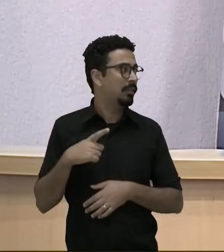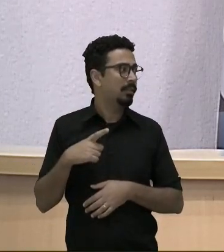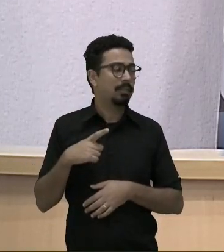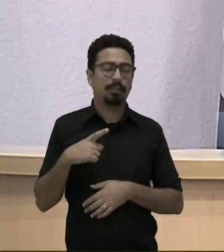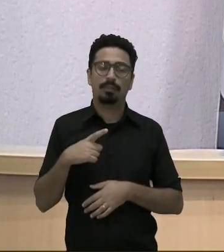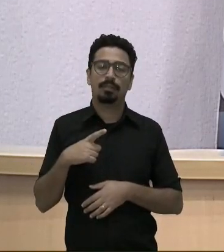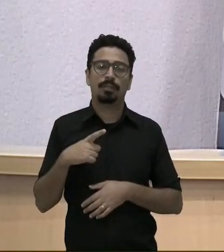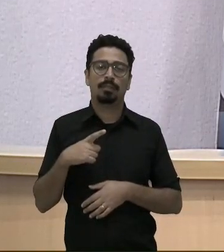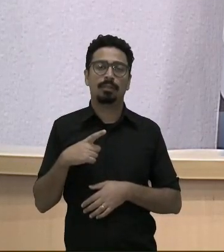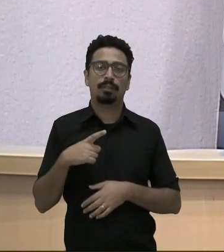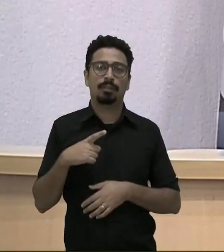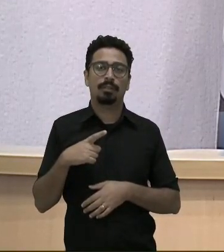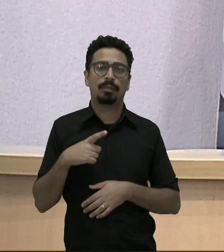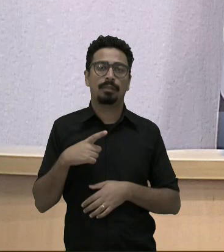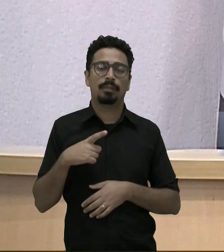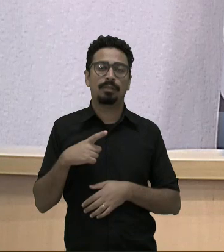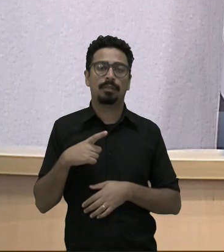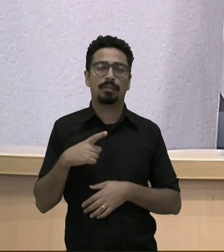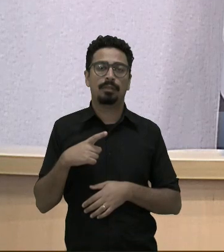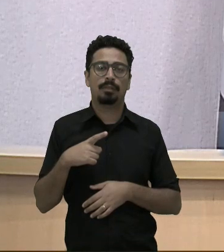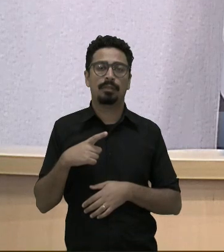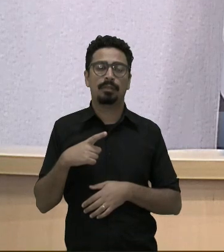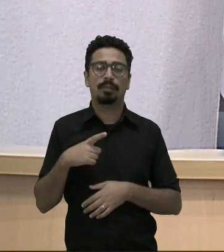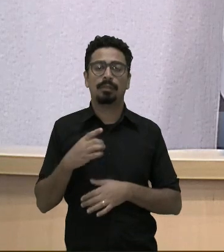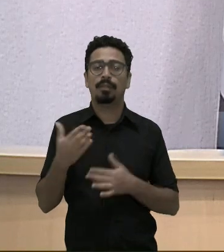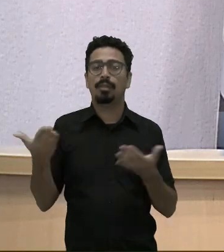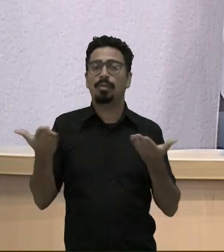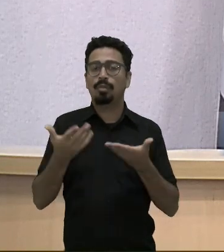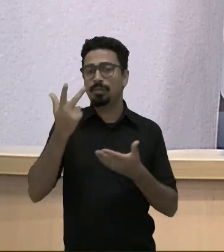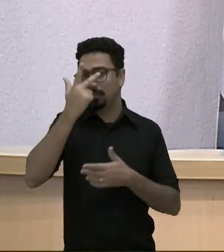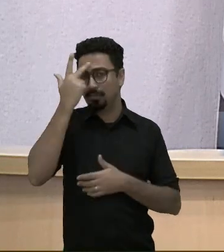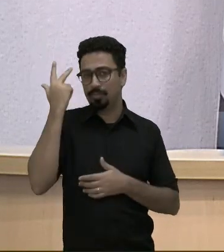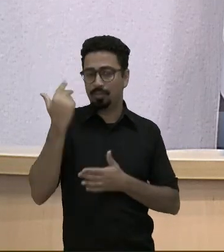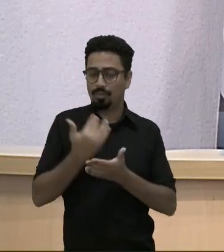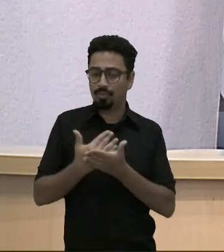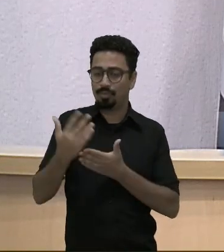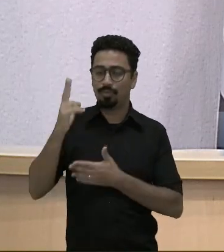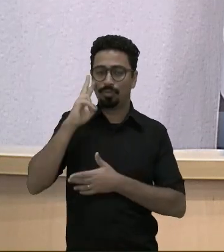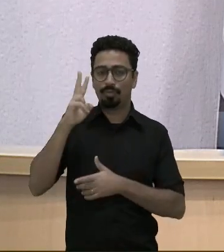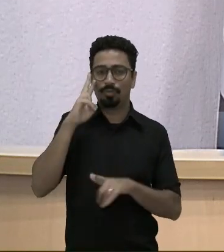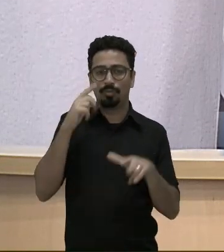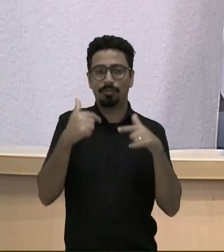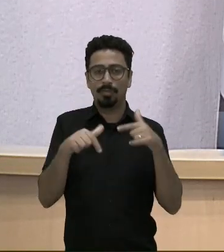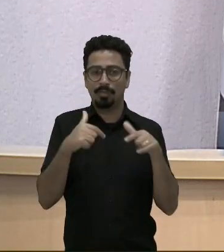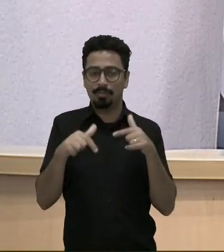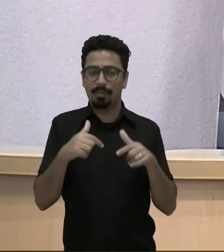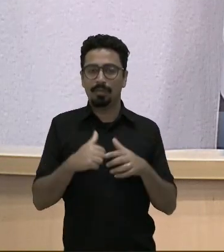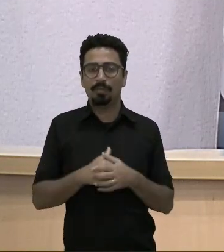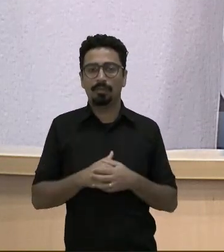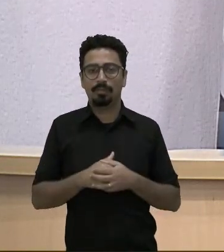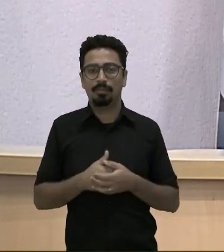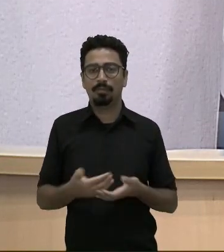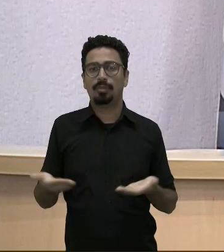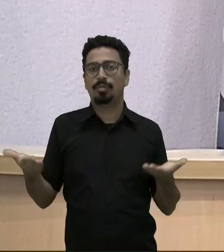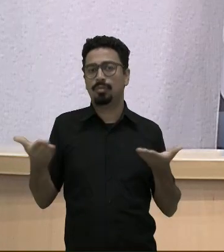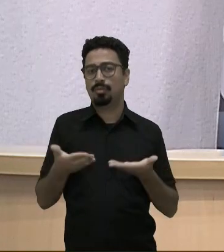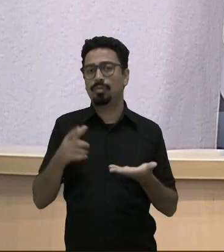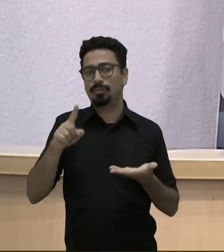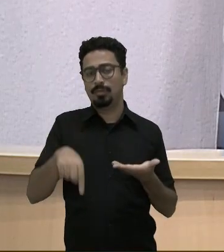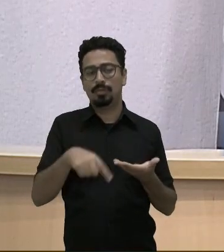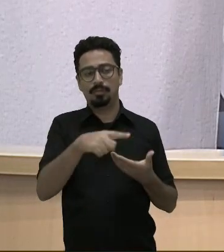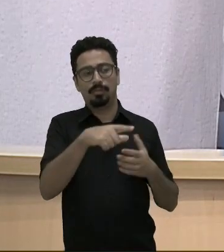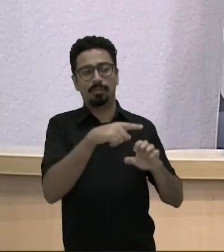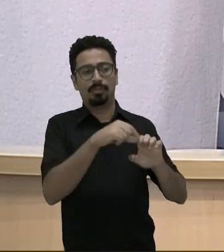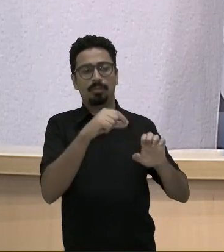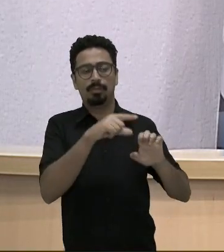a Luísa, entendeu? Que é uma pessoa hoje, você vê, começou na escola do trabalho, hoje ela é pequena